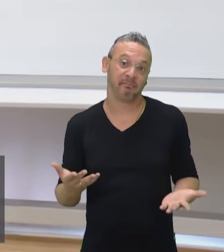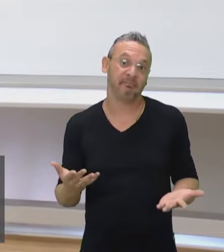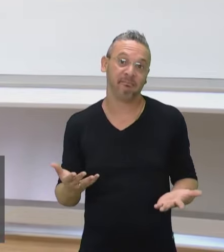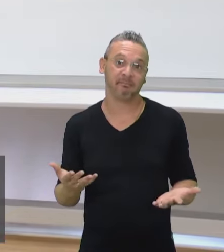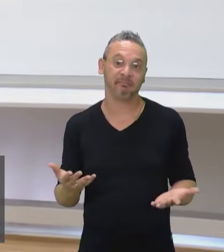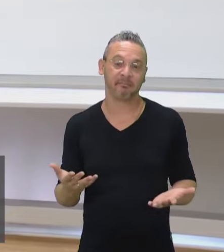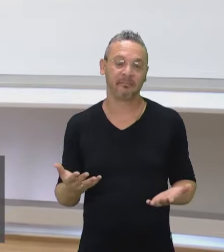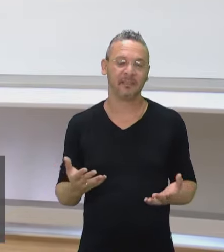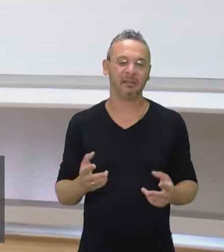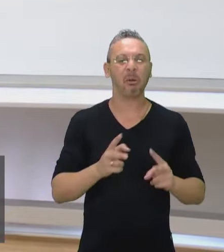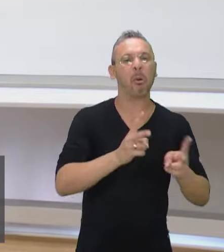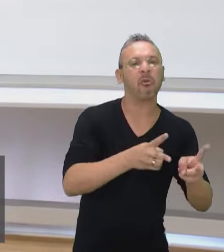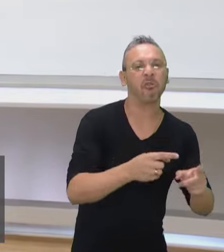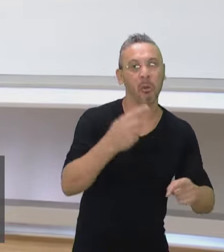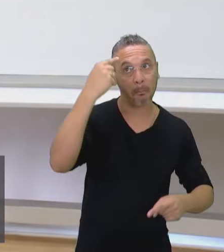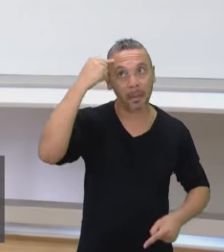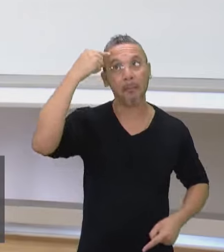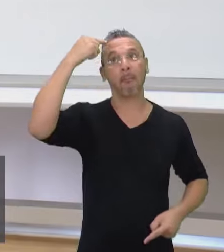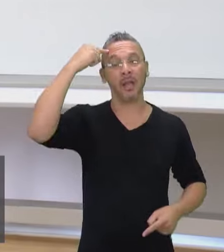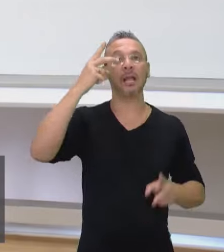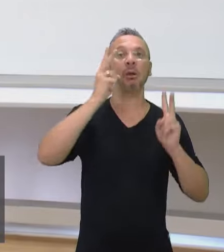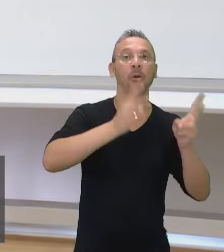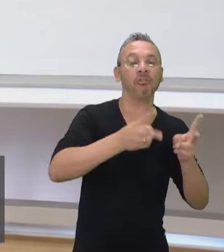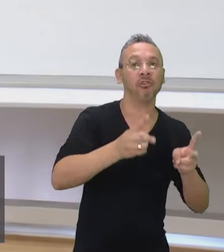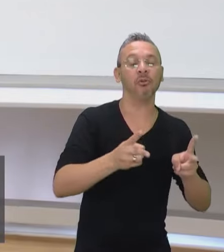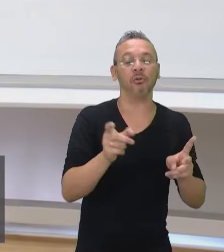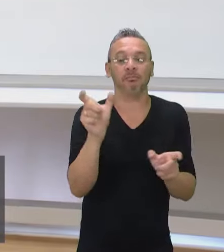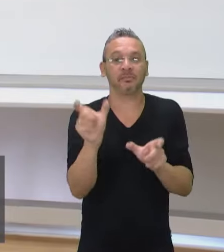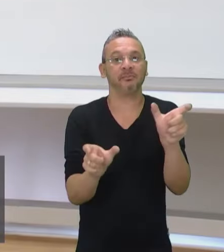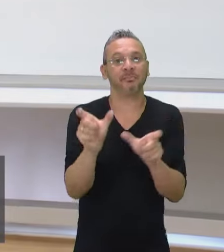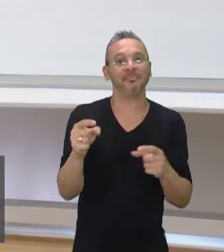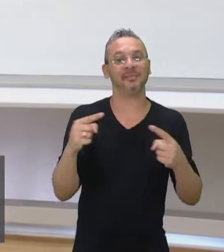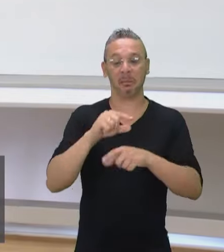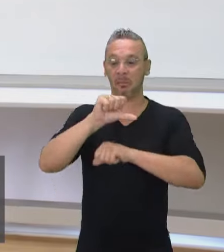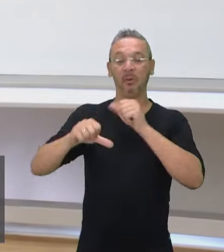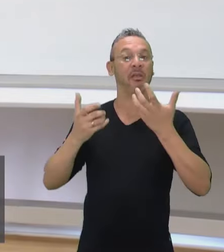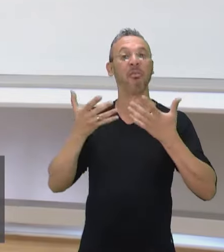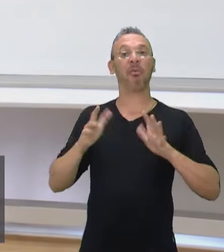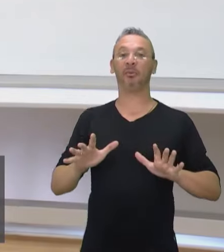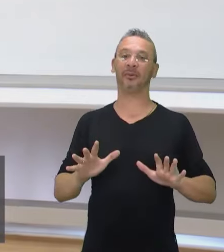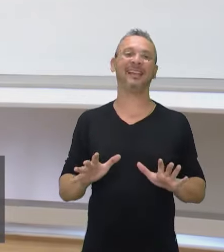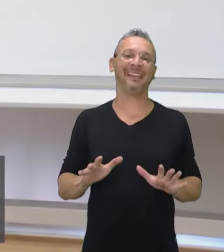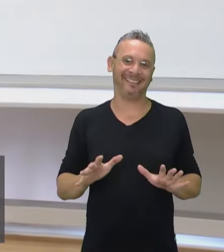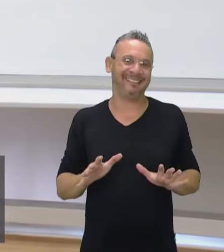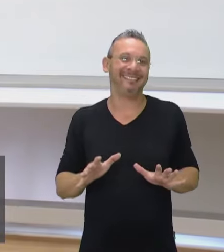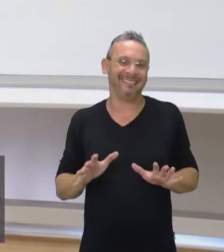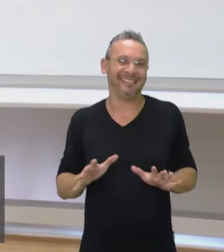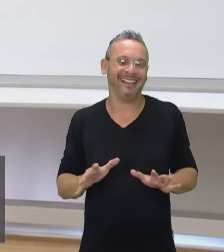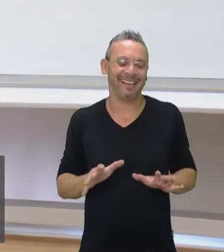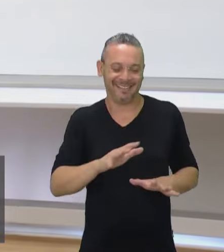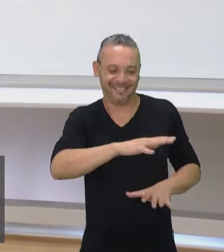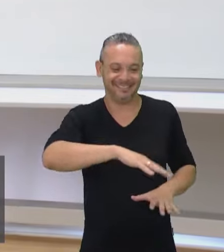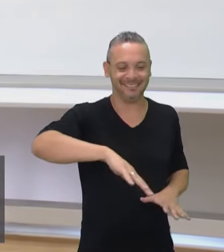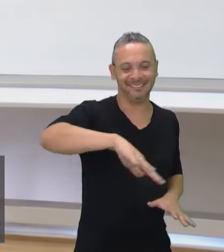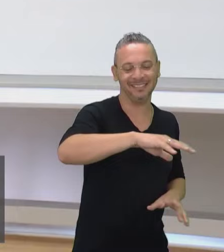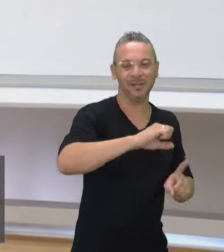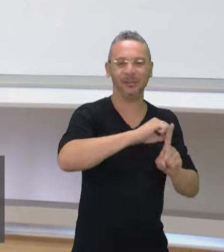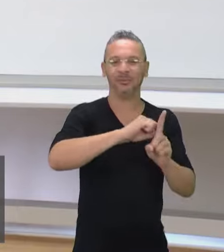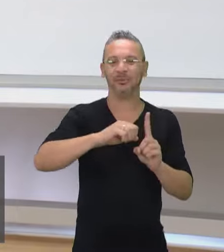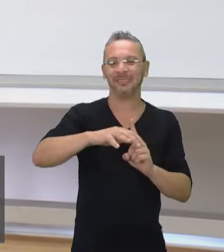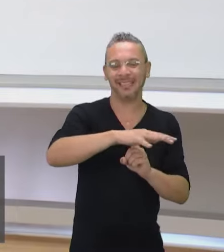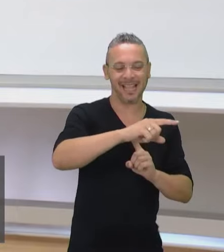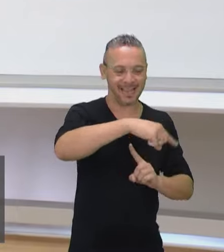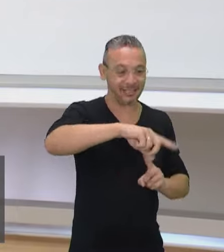E conservar o quê? Conservar o status quo, conservar o estado daquela sociedade,